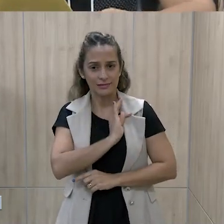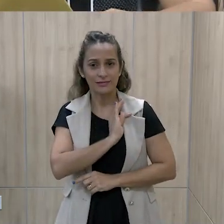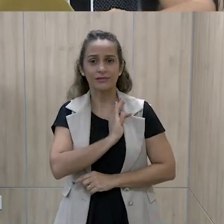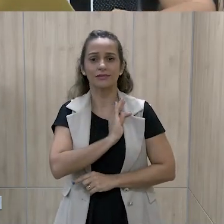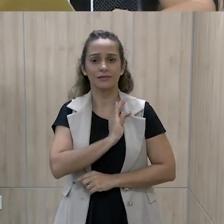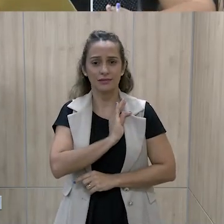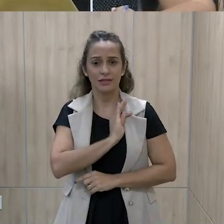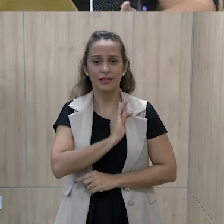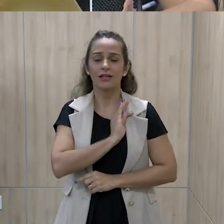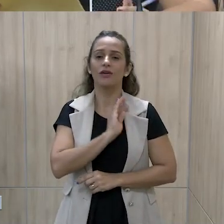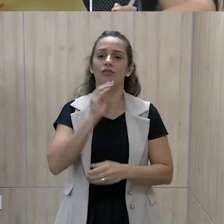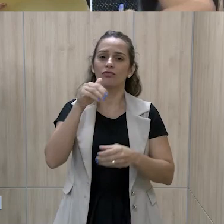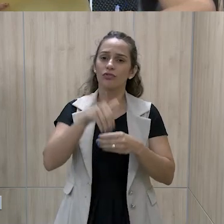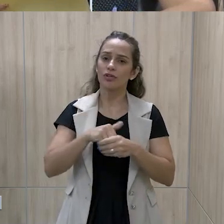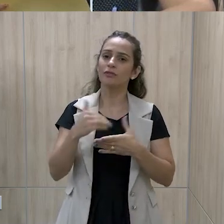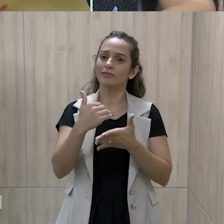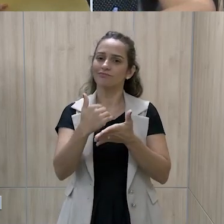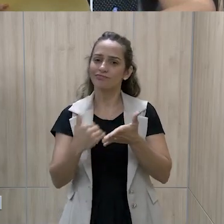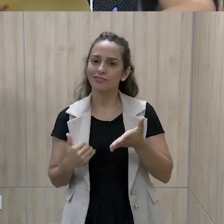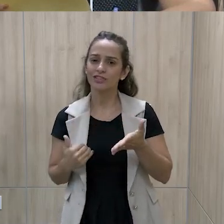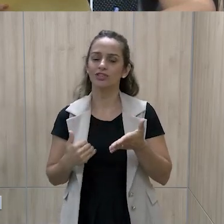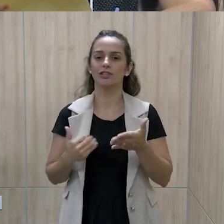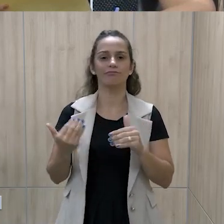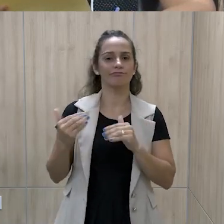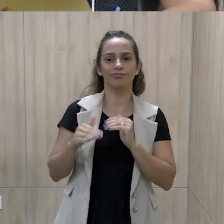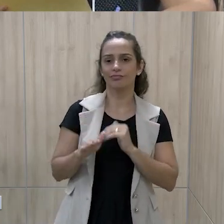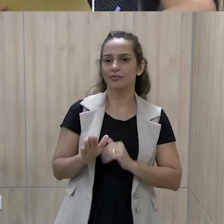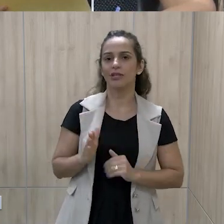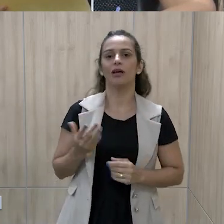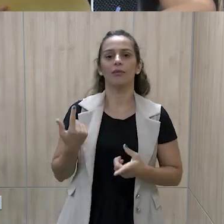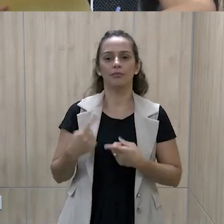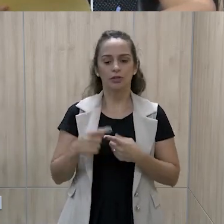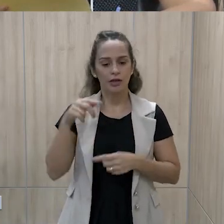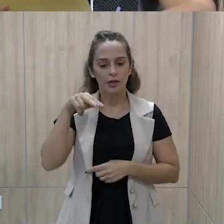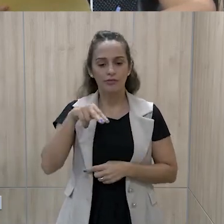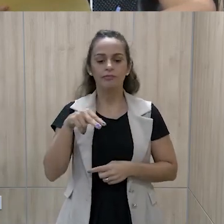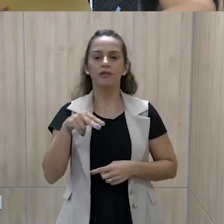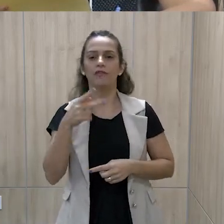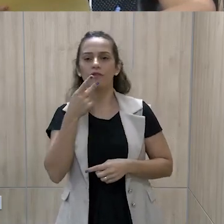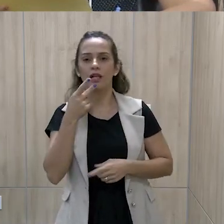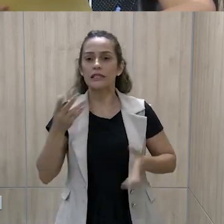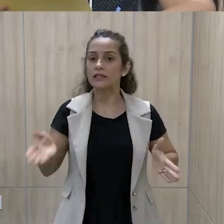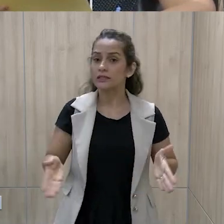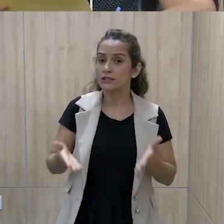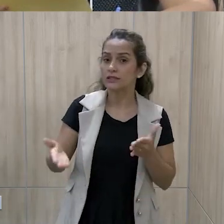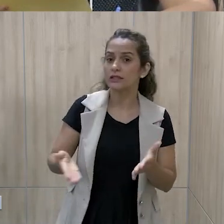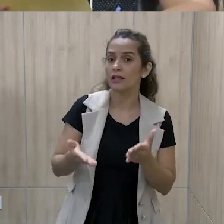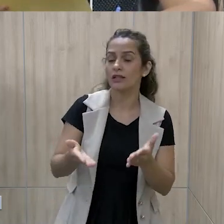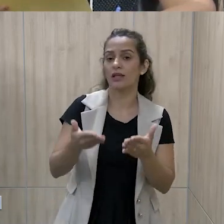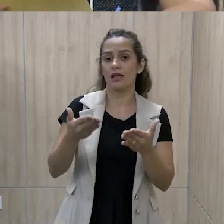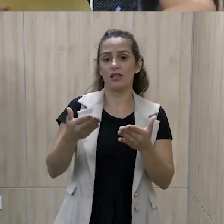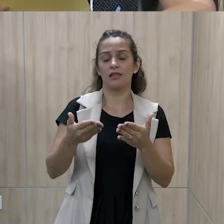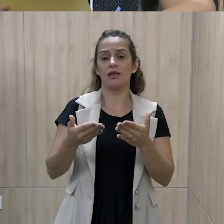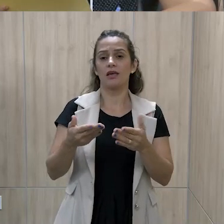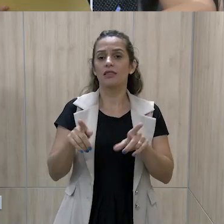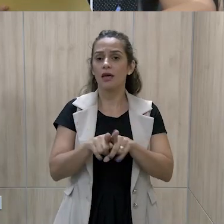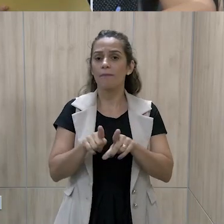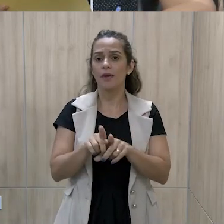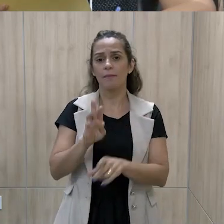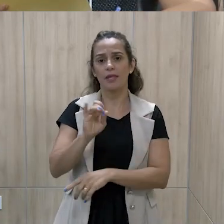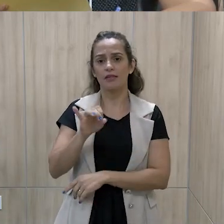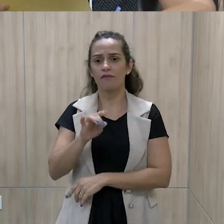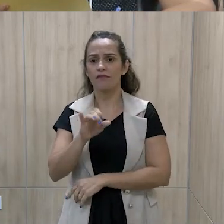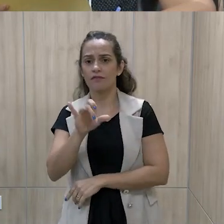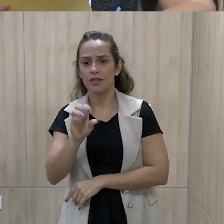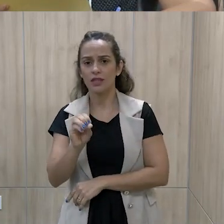uma questão técnica o voto é pela desaprovação do projeto tendo em vista que no projeto fala de incentivos e benefícios